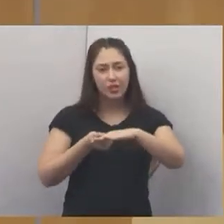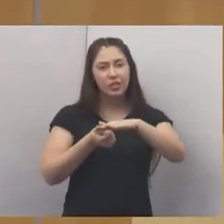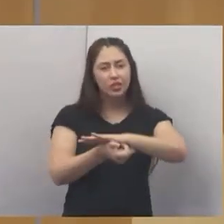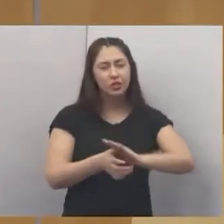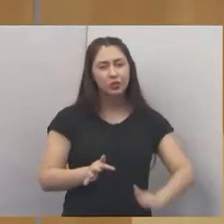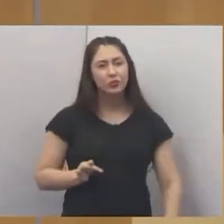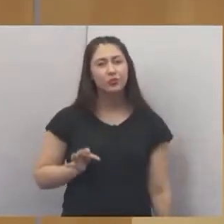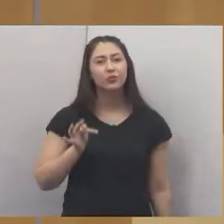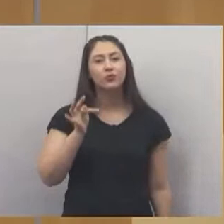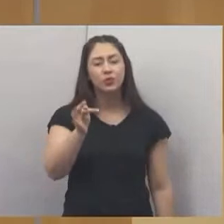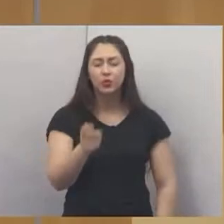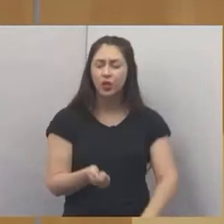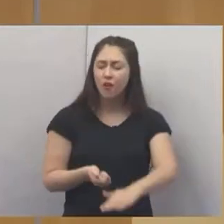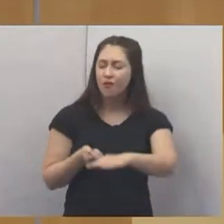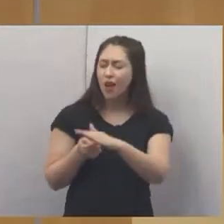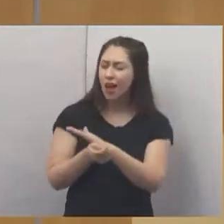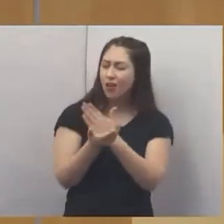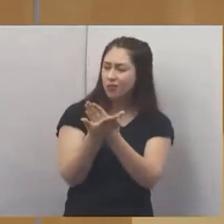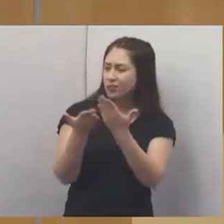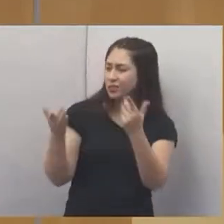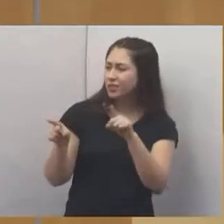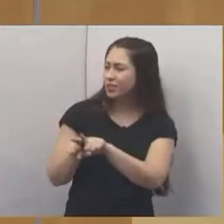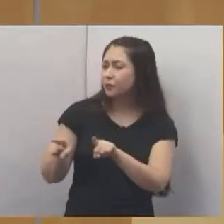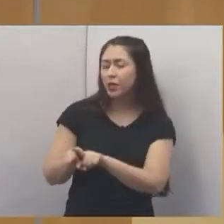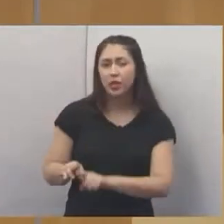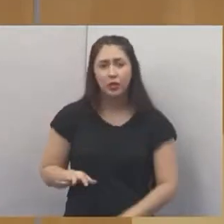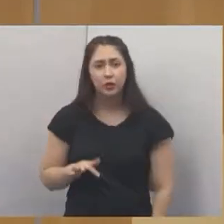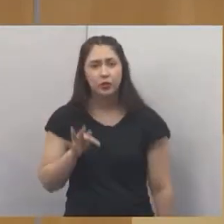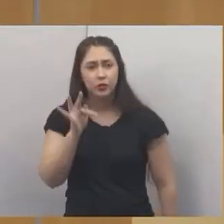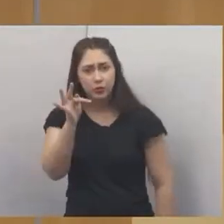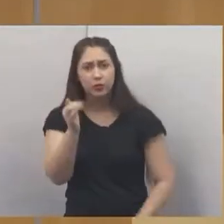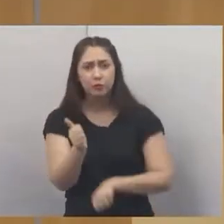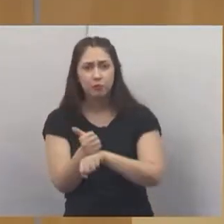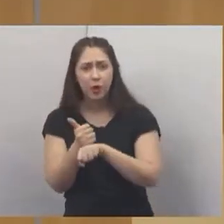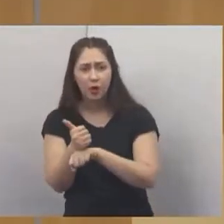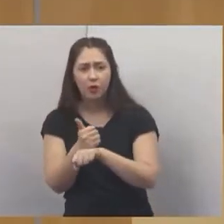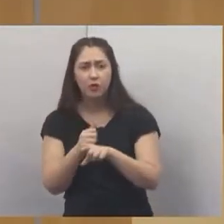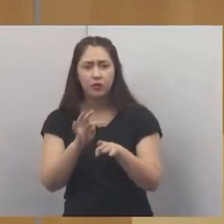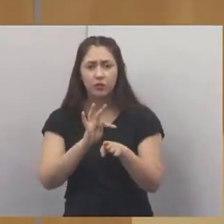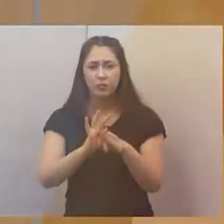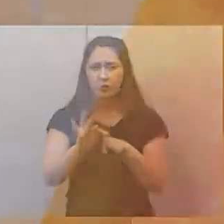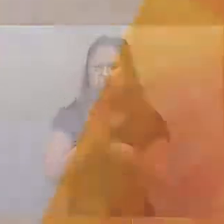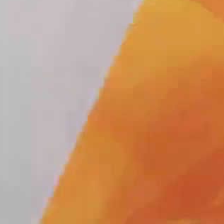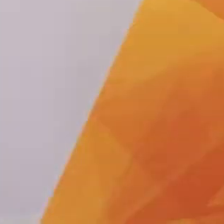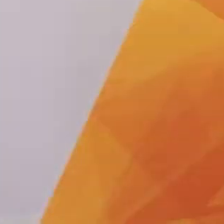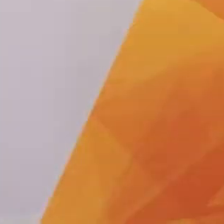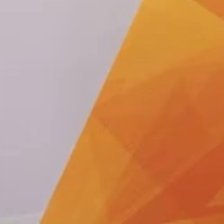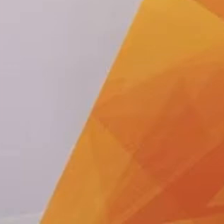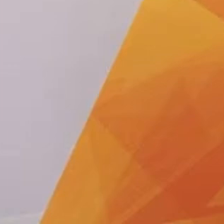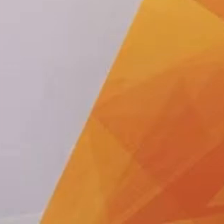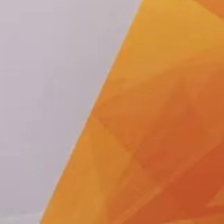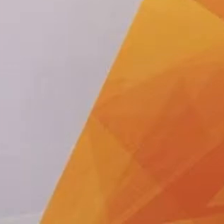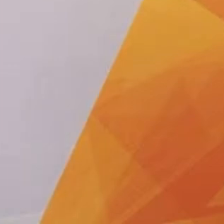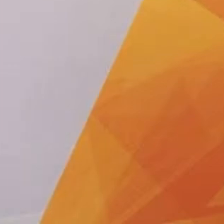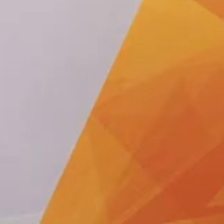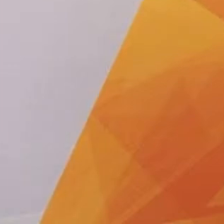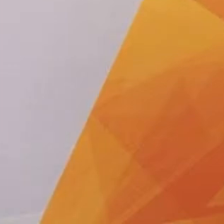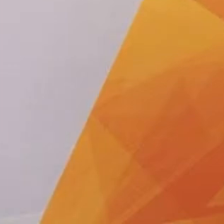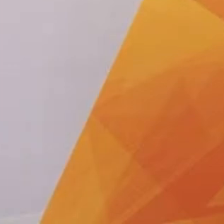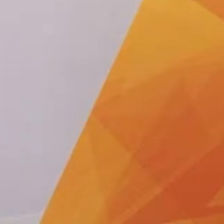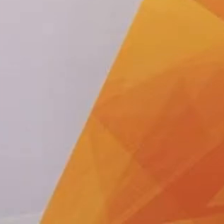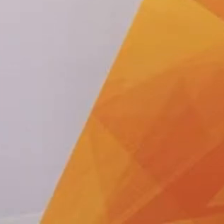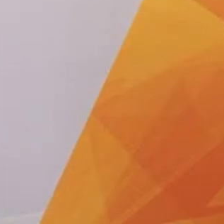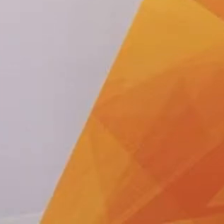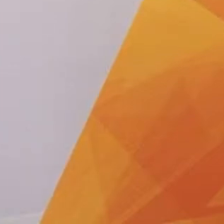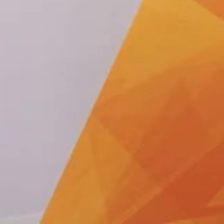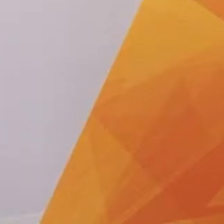um investimento em vocês e nos futuros conselheiros que vão poder trabalhar com mais dignidade. Mais sobre as sessões